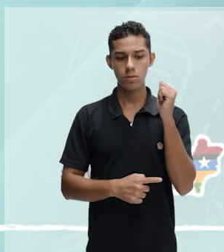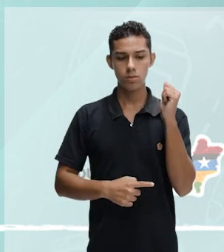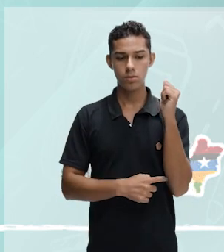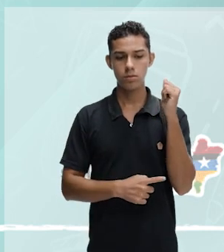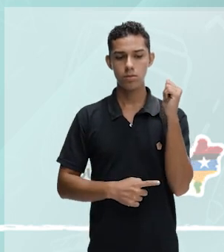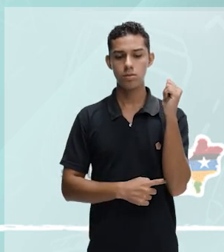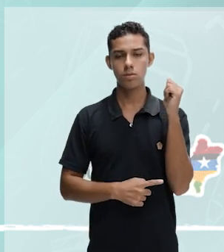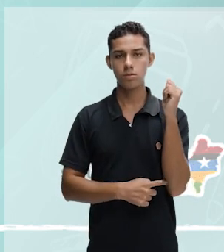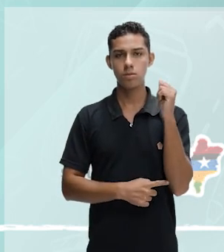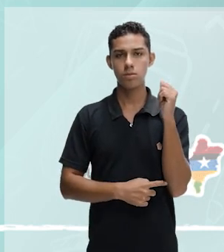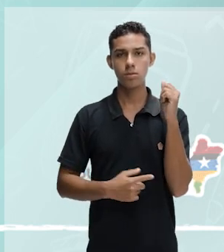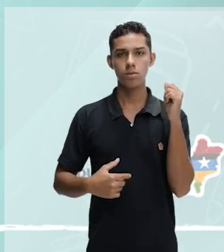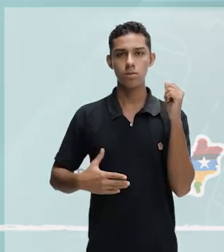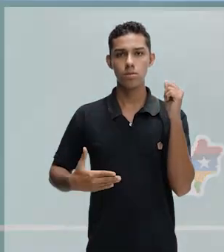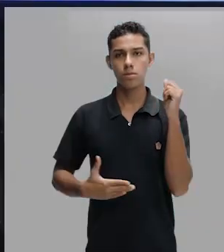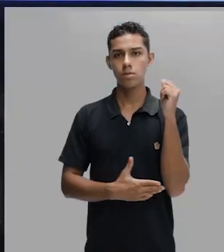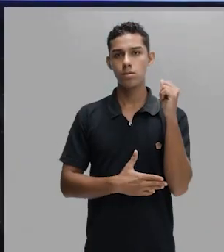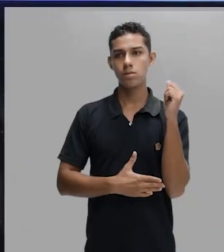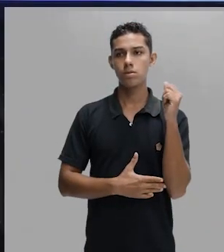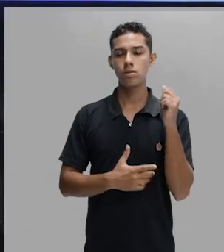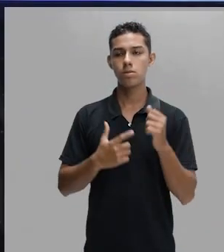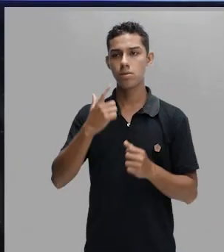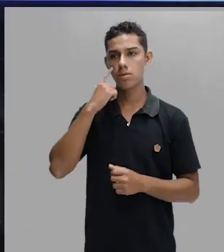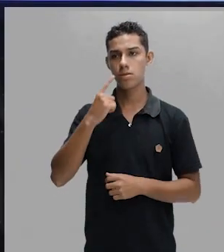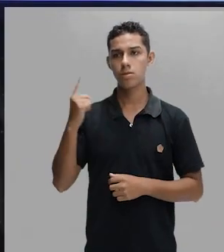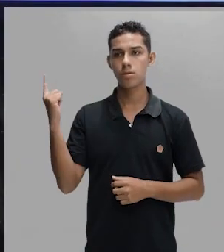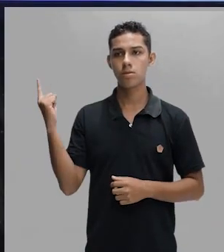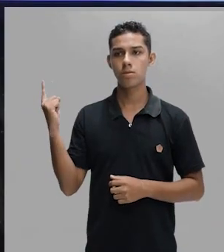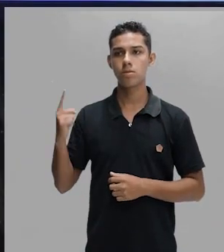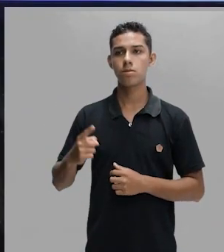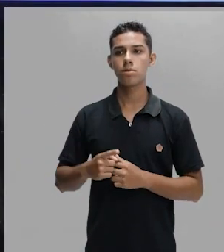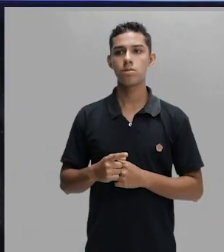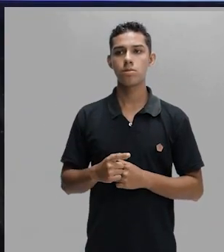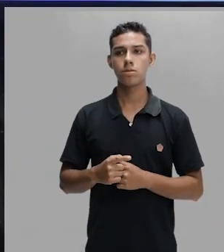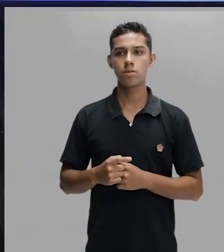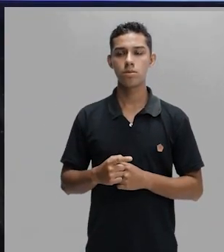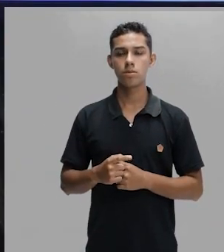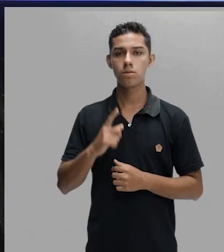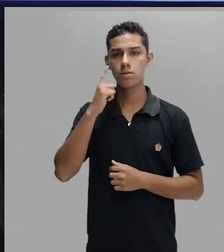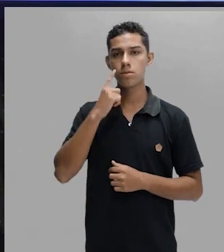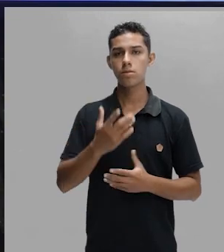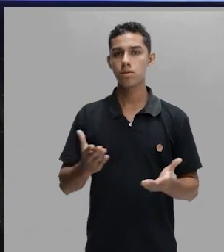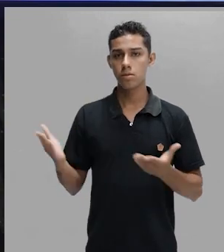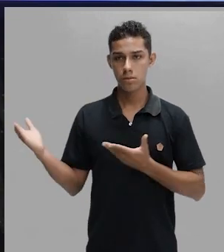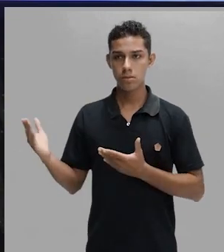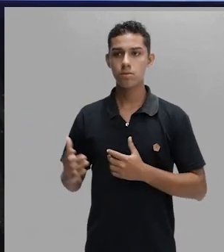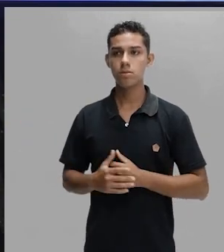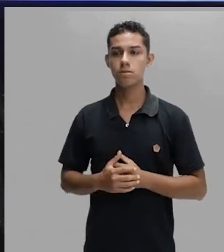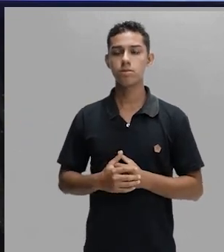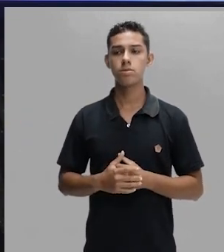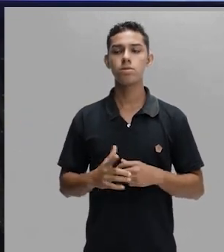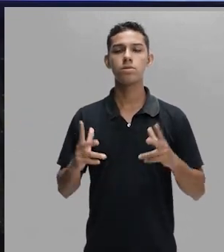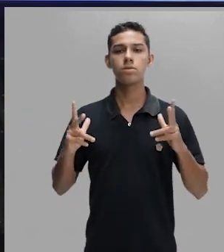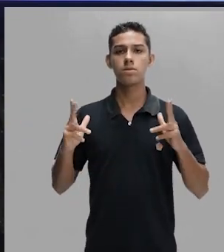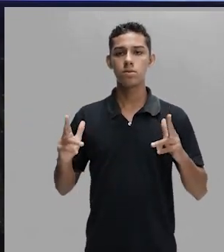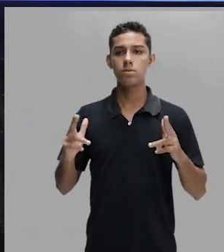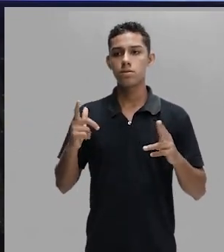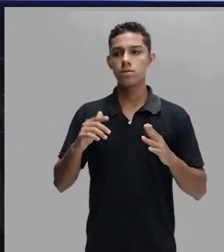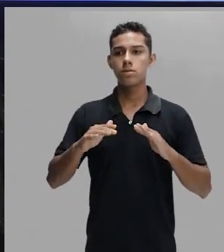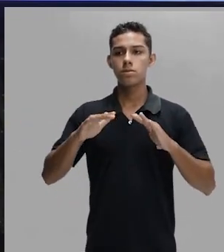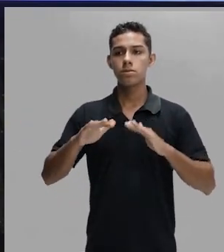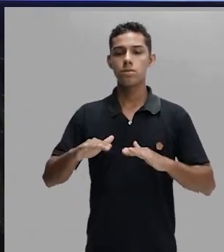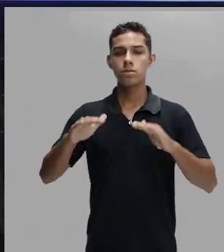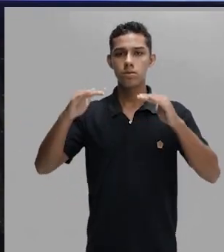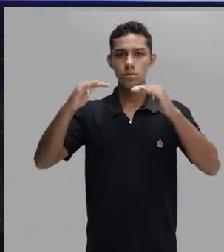fixando essa lâmina. Então, está aqui, ó, o eixo está aqui e está acontecendo esse movimento aqui, ó, de flexão e extensão. Mesma coisa o agachamento.